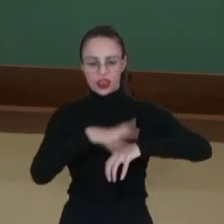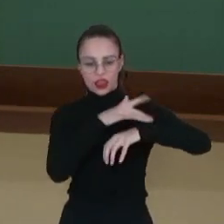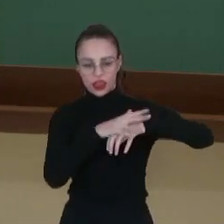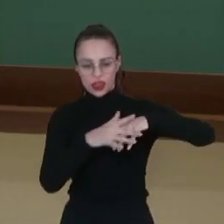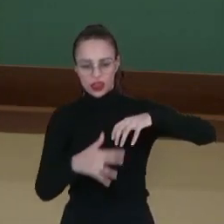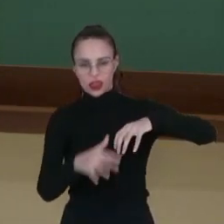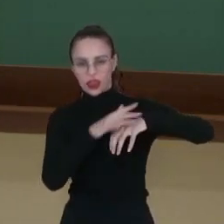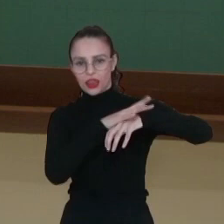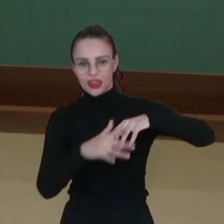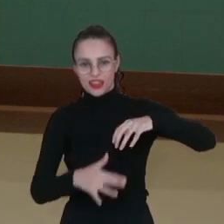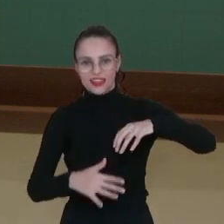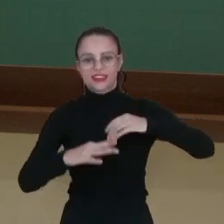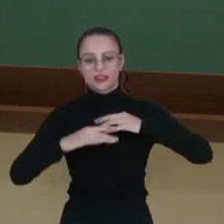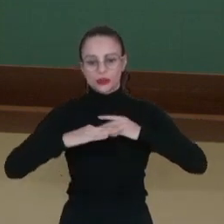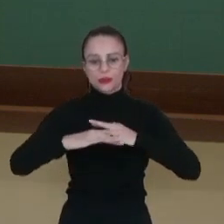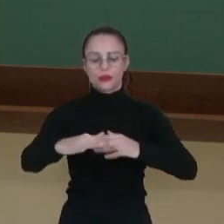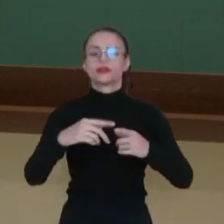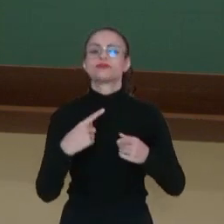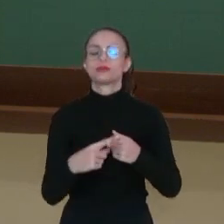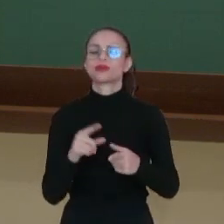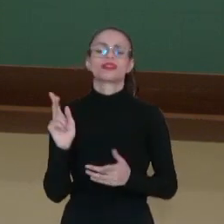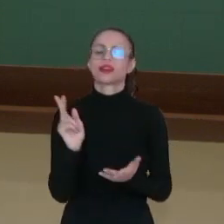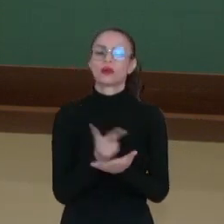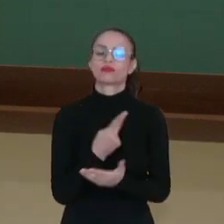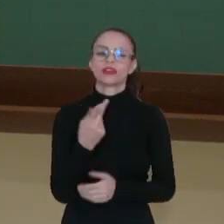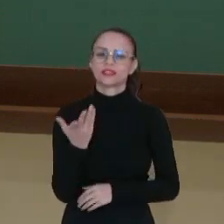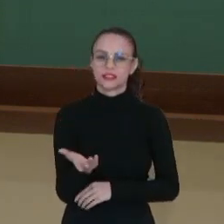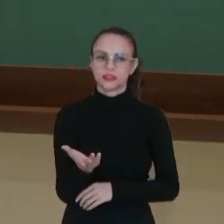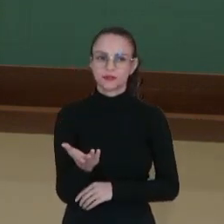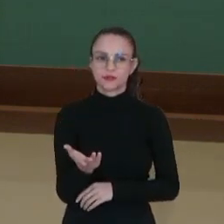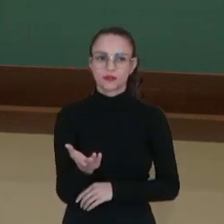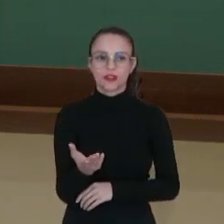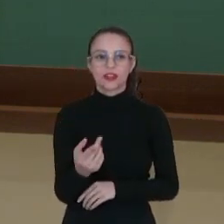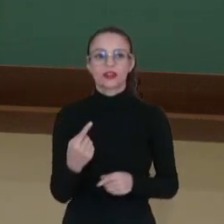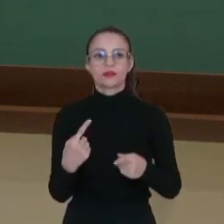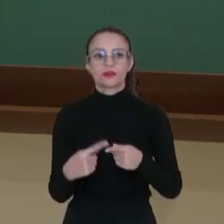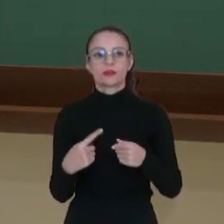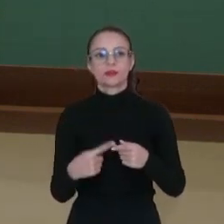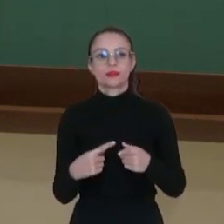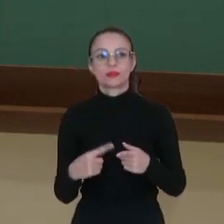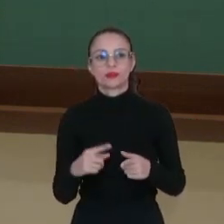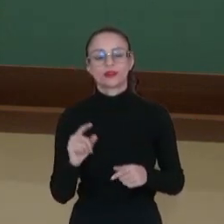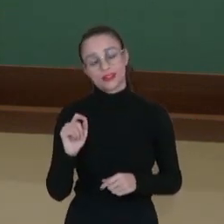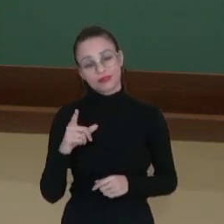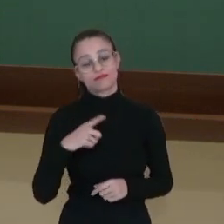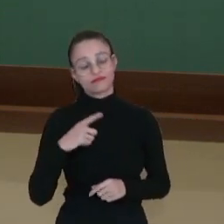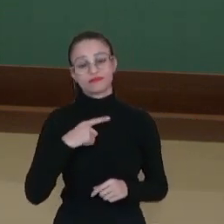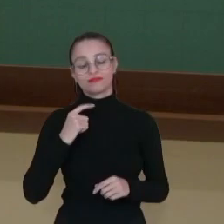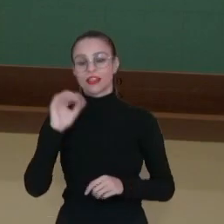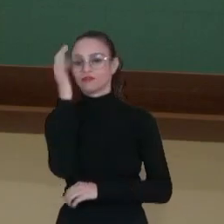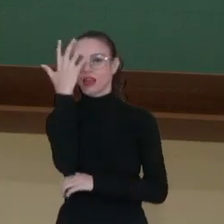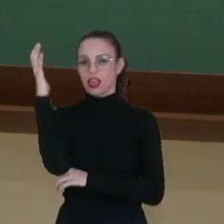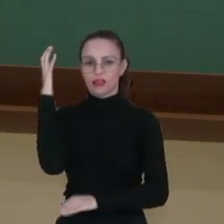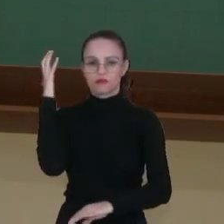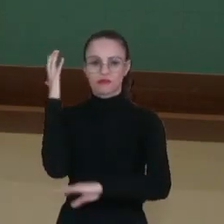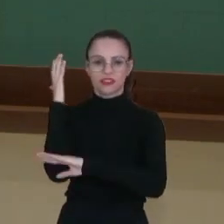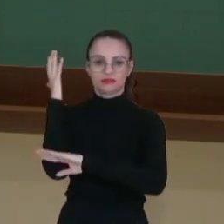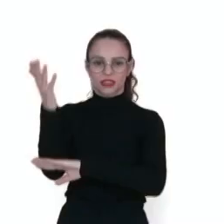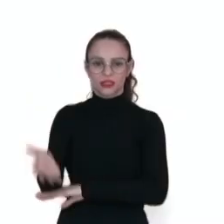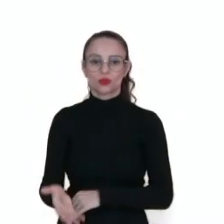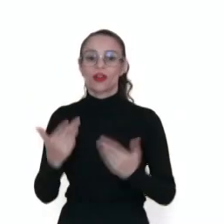certo? Por que acontece isso? Nós temos a questão ali do desmatamento. Então